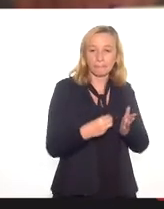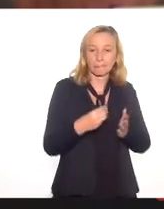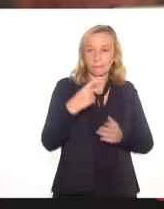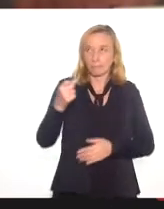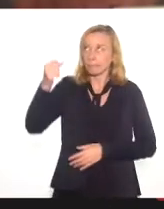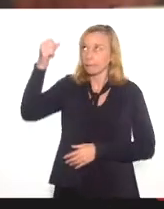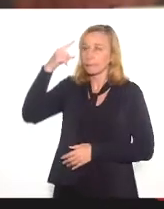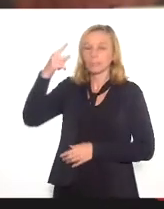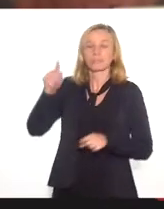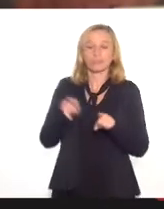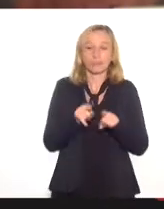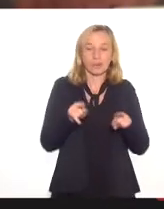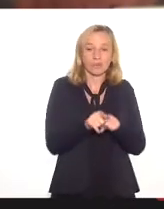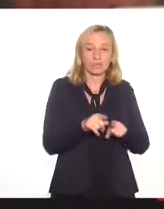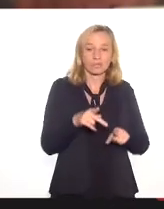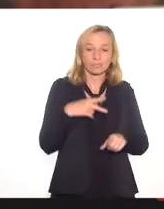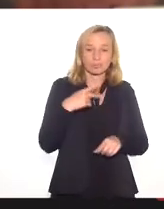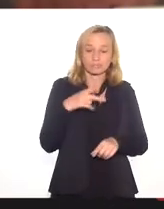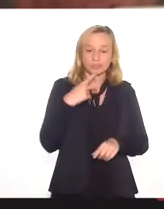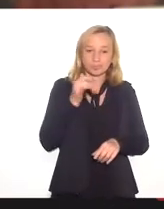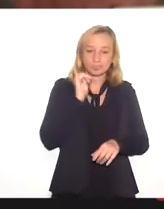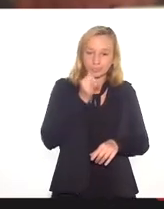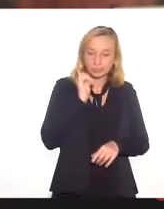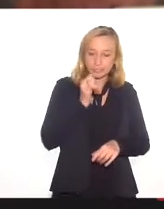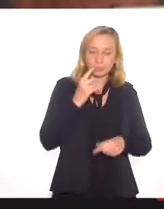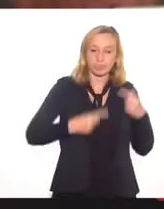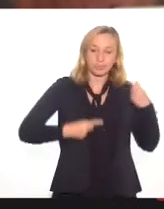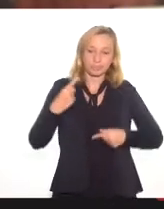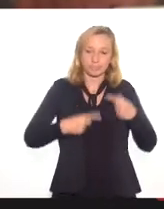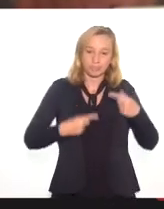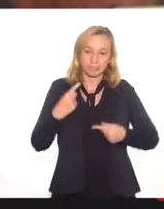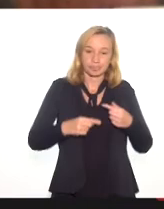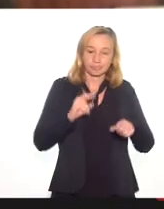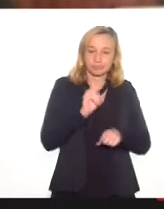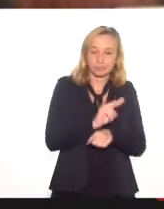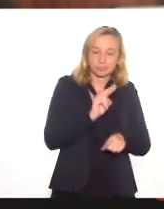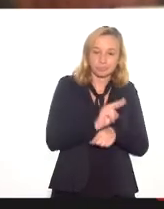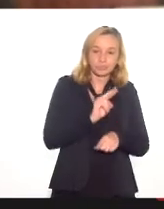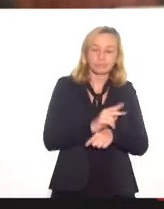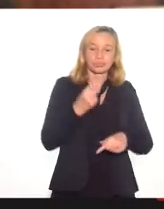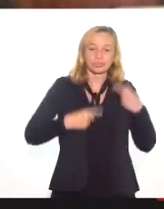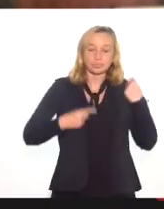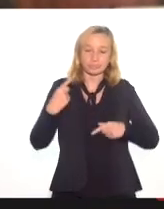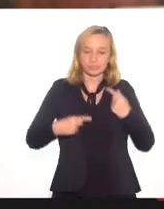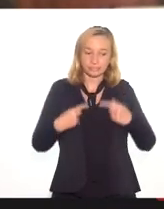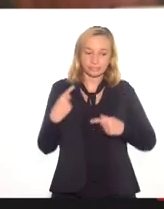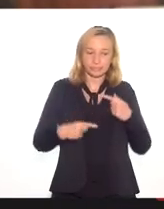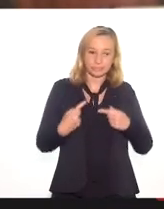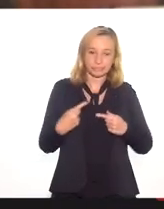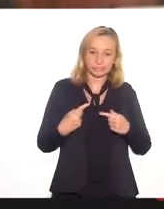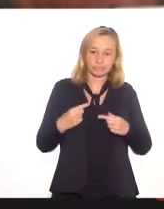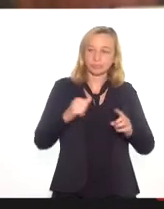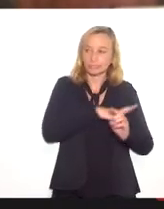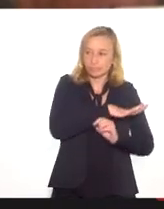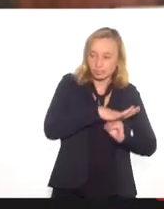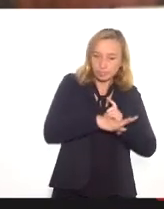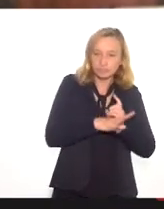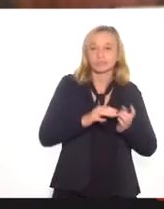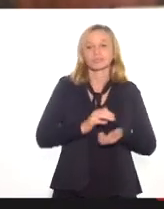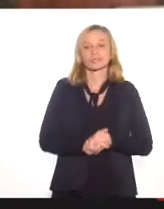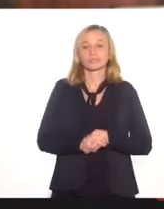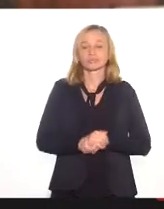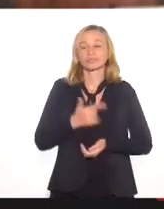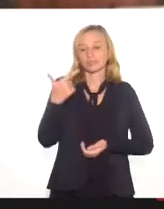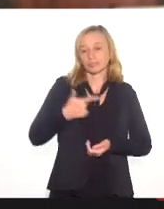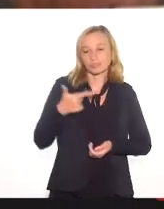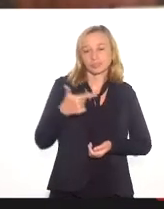argumento na construção de narrativas políticas em defesa de políticas sociais. O